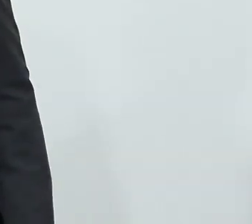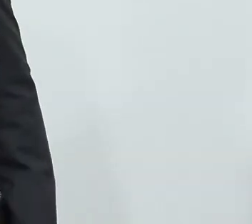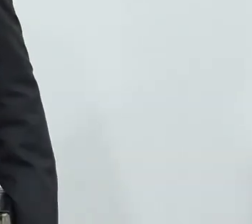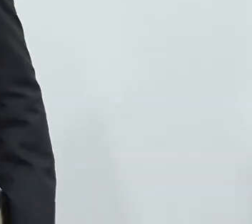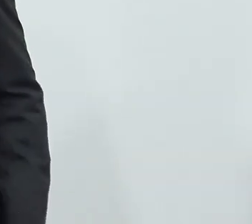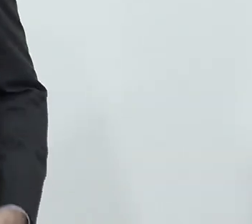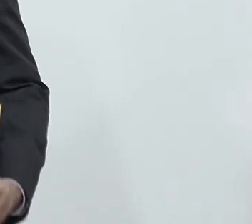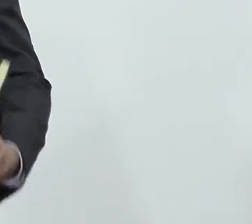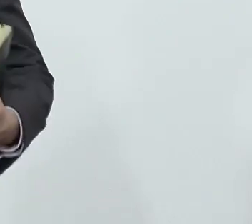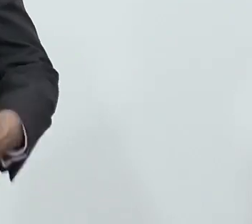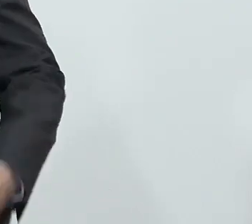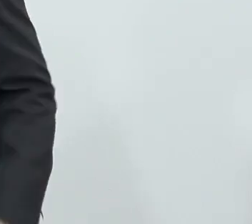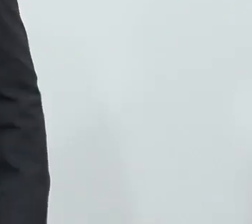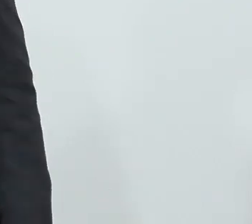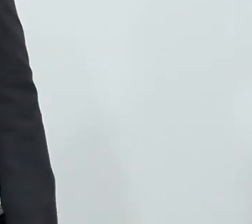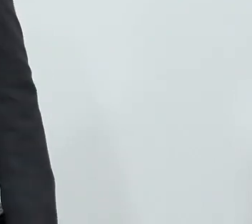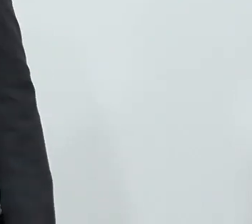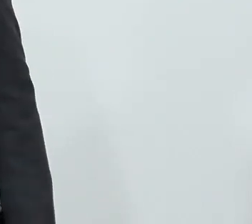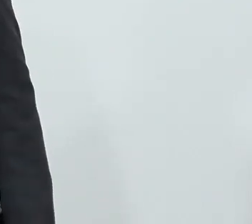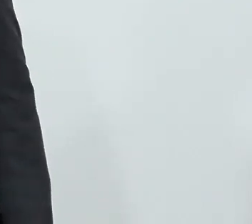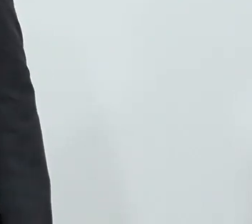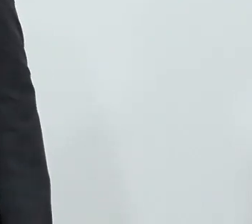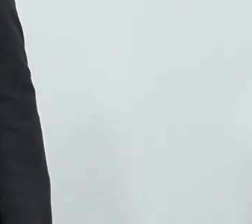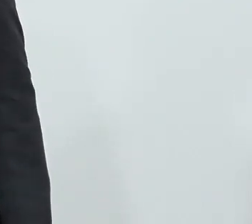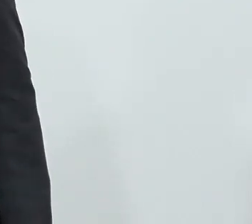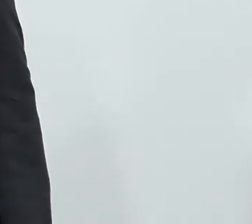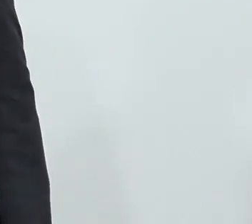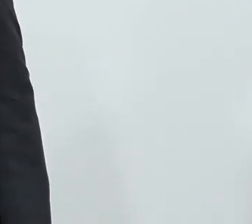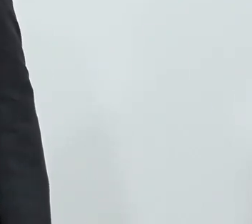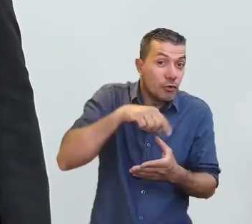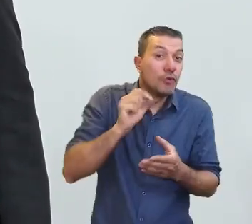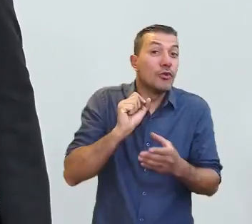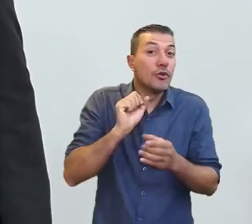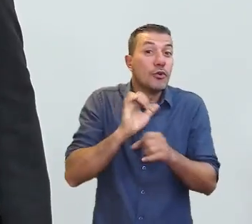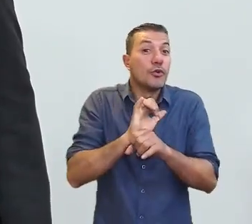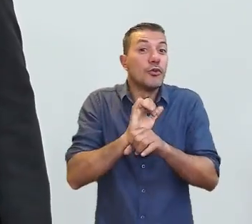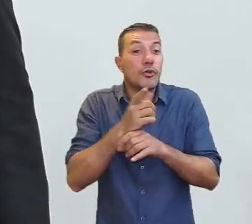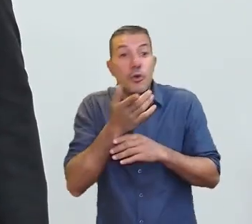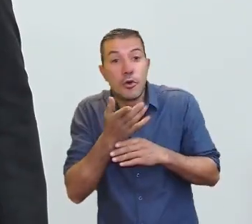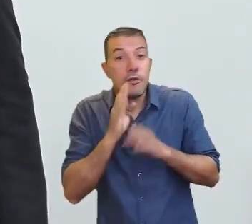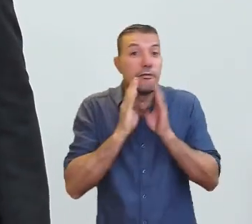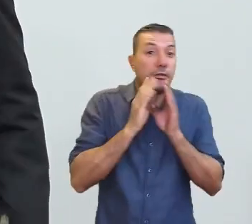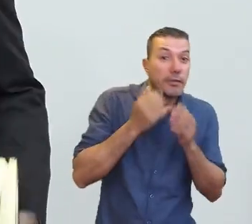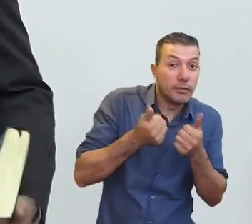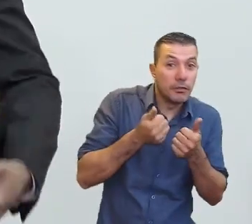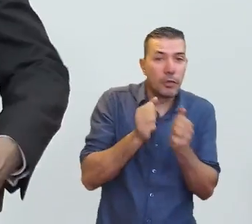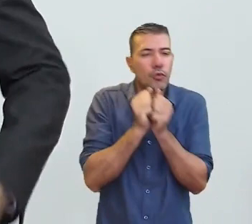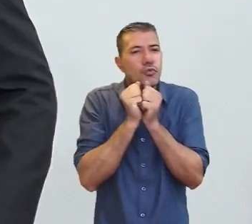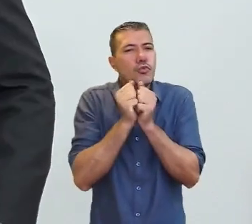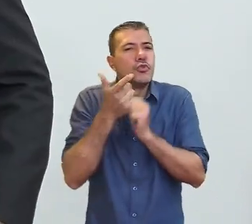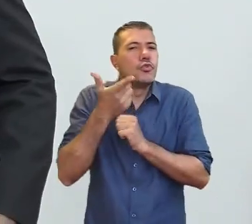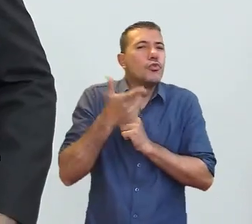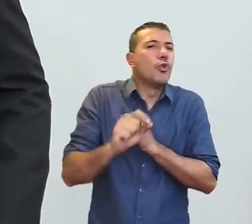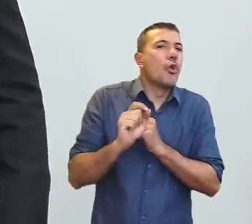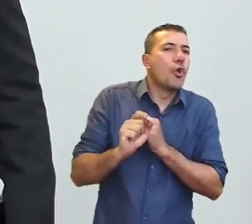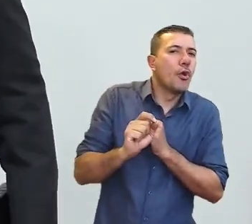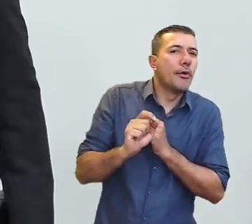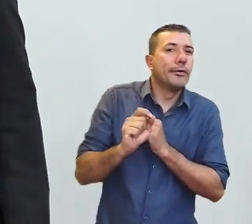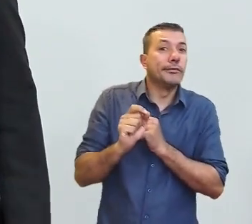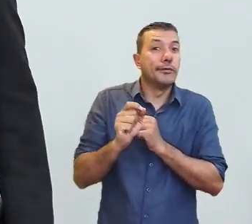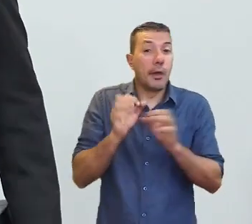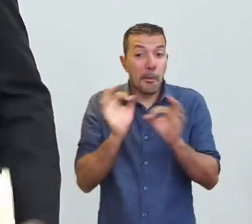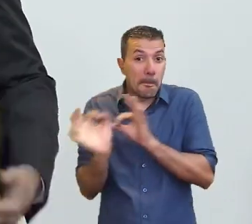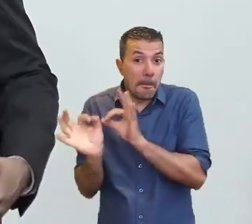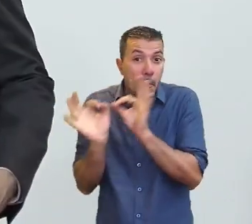Olá, uma boa noite a todos vocês que nos acompanham. Que maravilha nós estarmos juntos para mais uma vez, em mais